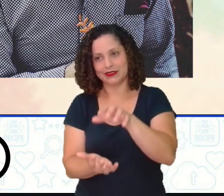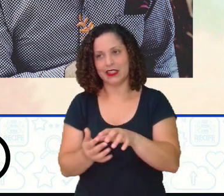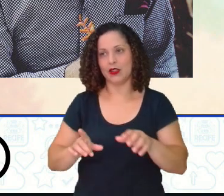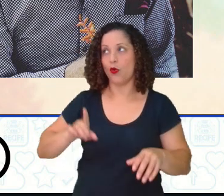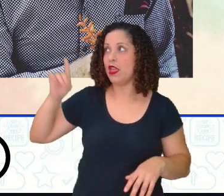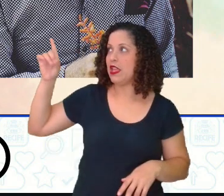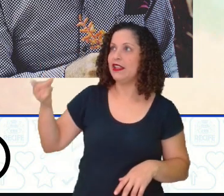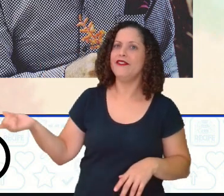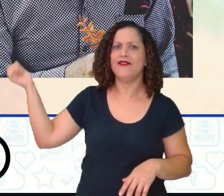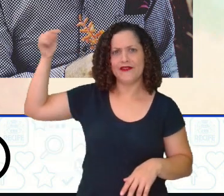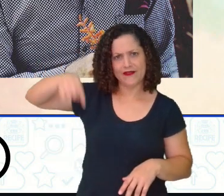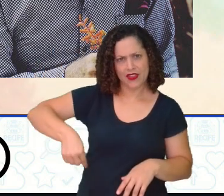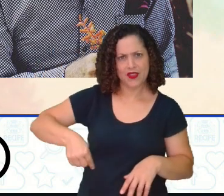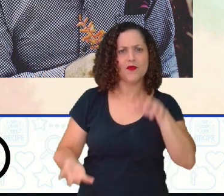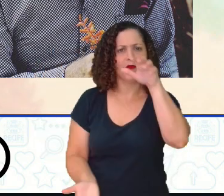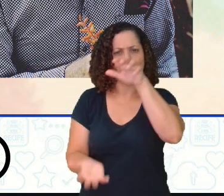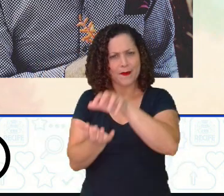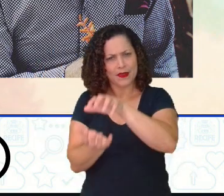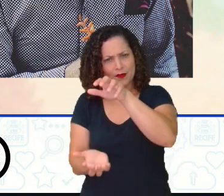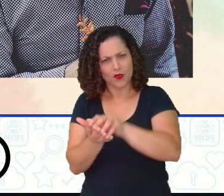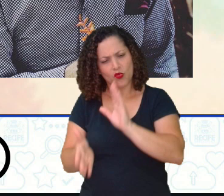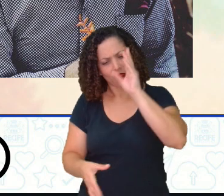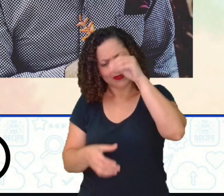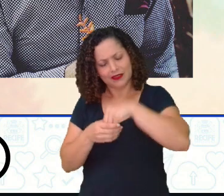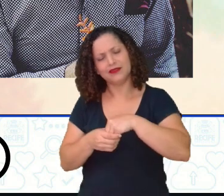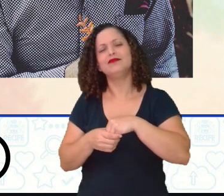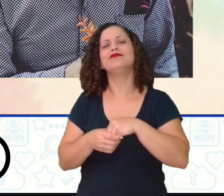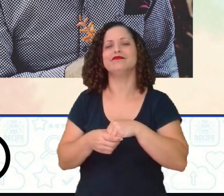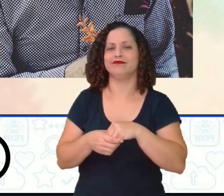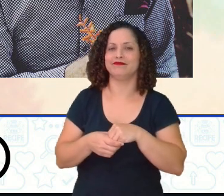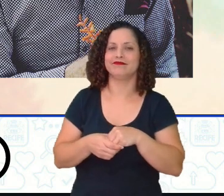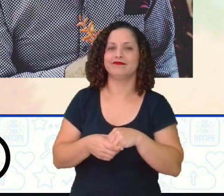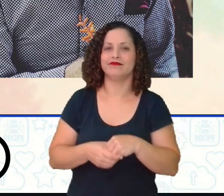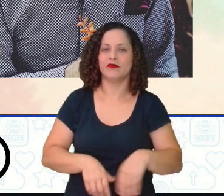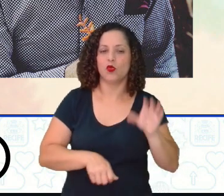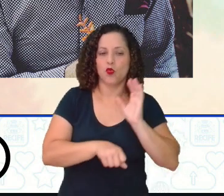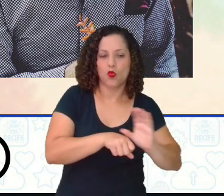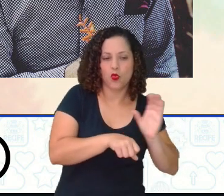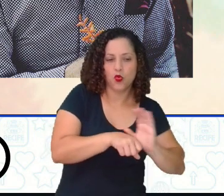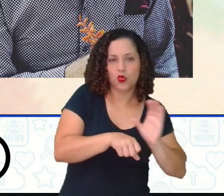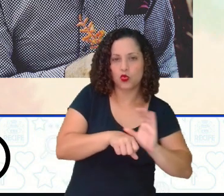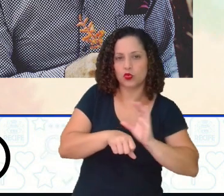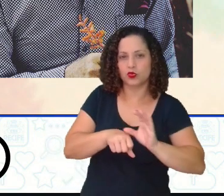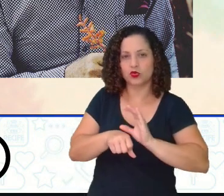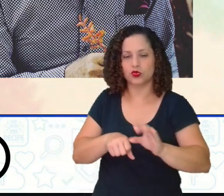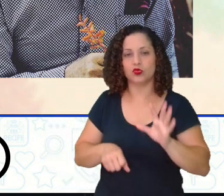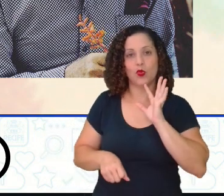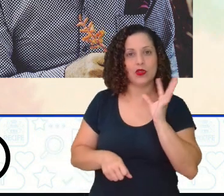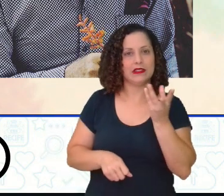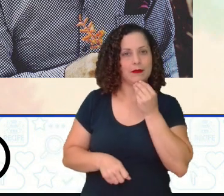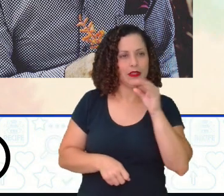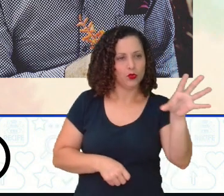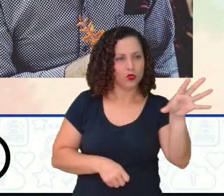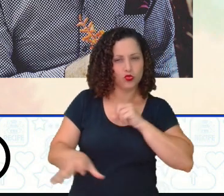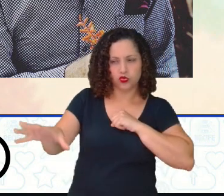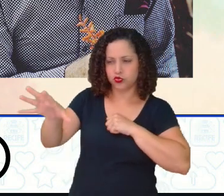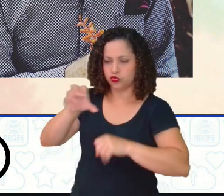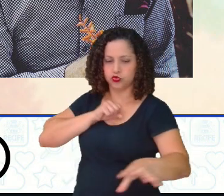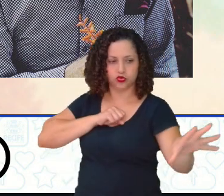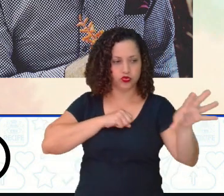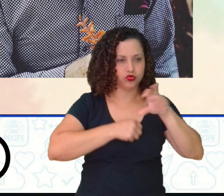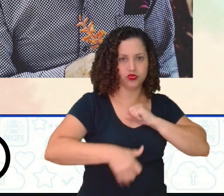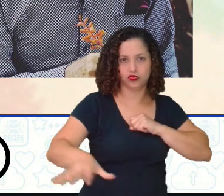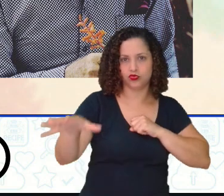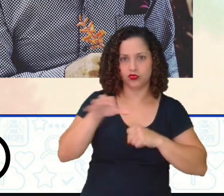para Pernambuco, né? Depois que já tinha feito aí os seus cursos, já tinha bastante conhecimento, ele foi convidado